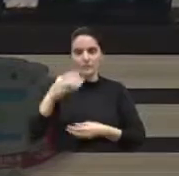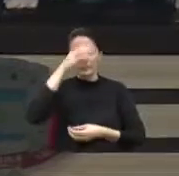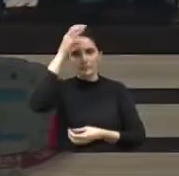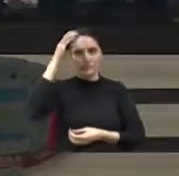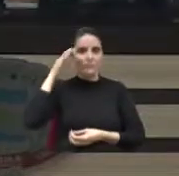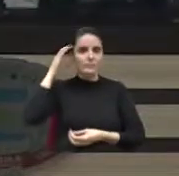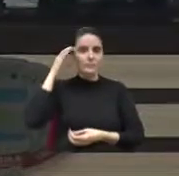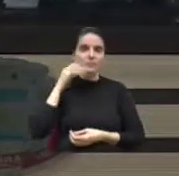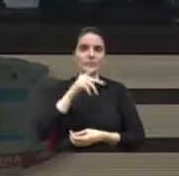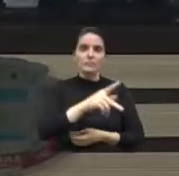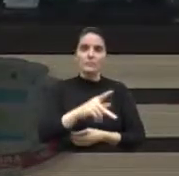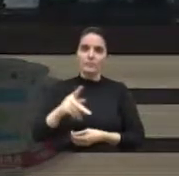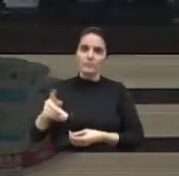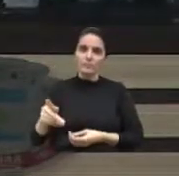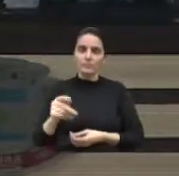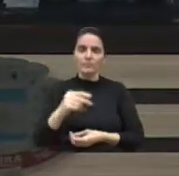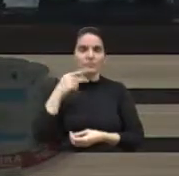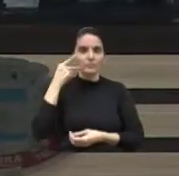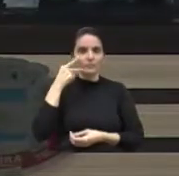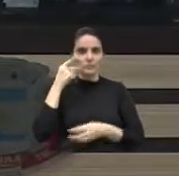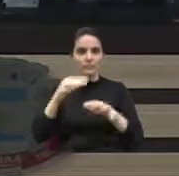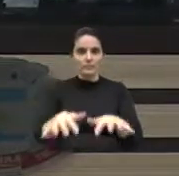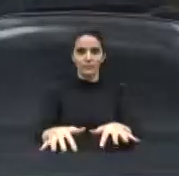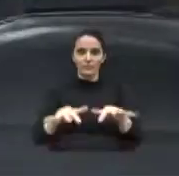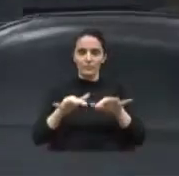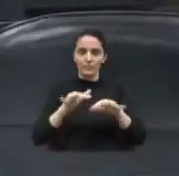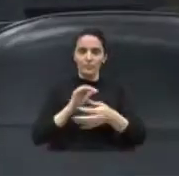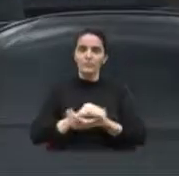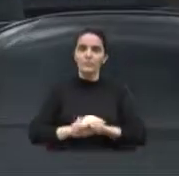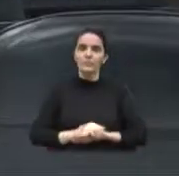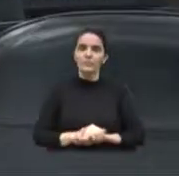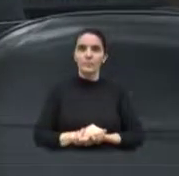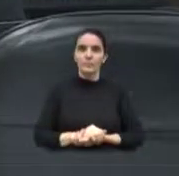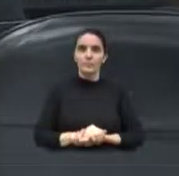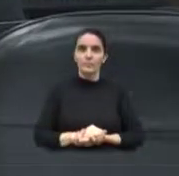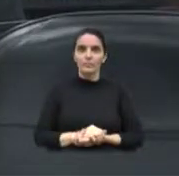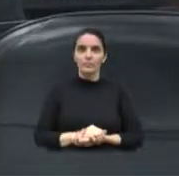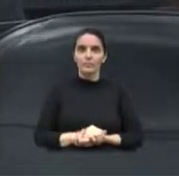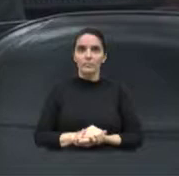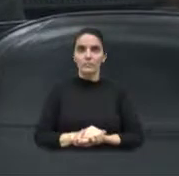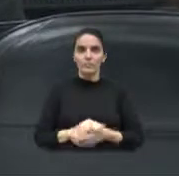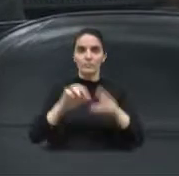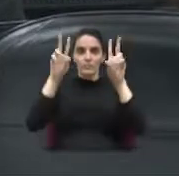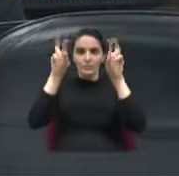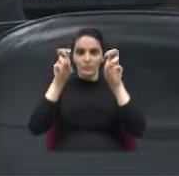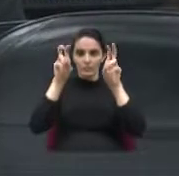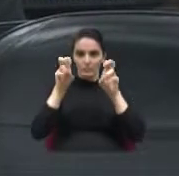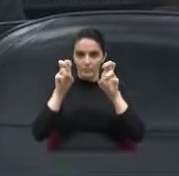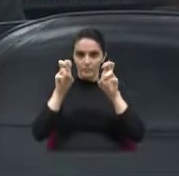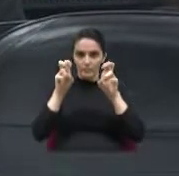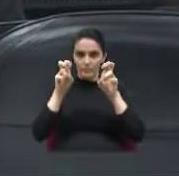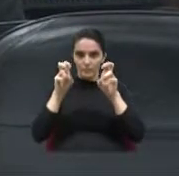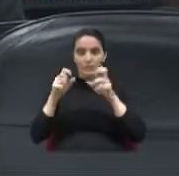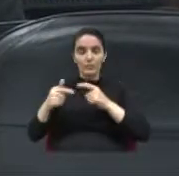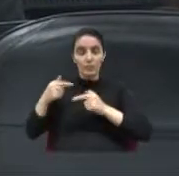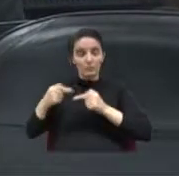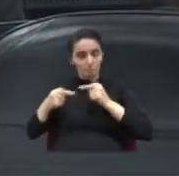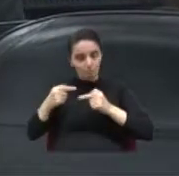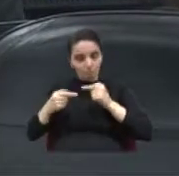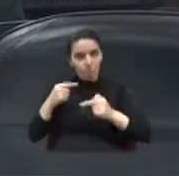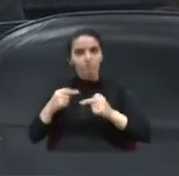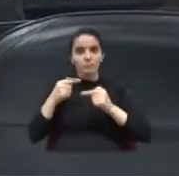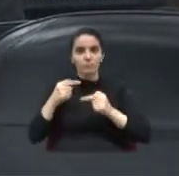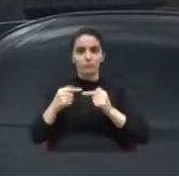Pontes. Excelentíssimo presidente, nobres pares, público que nos acompanha. Um assunto extremamente polêmico,